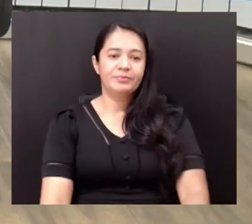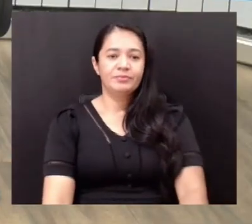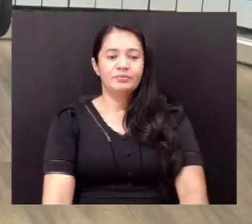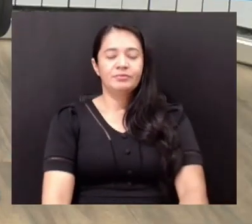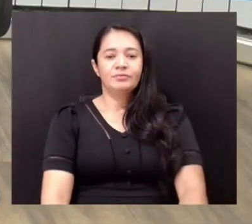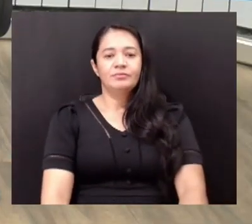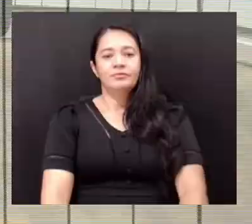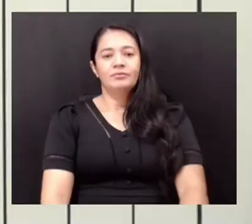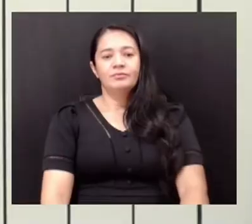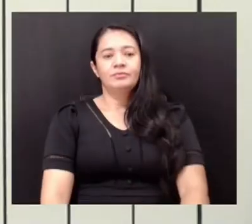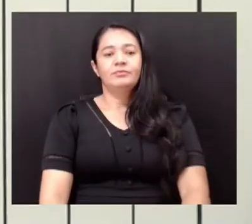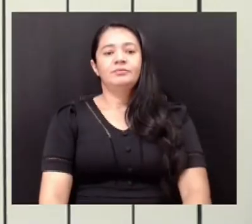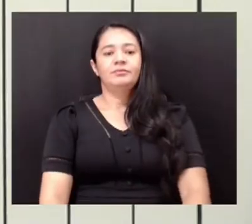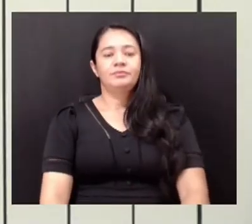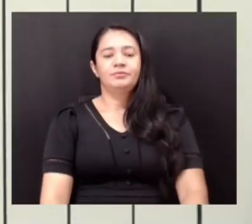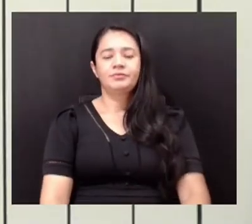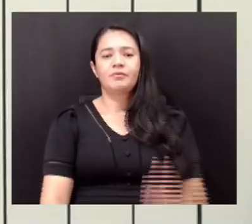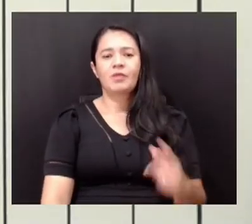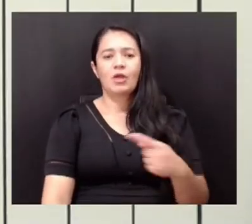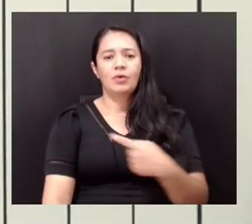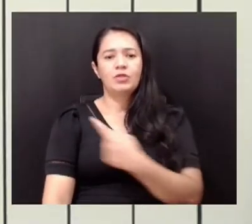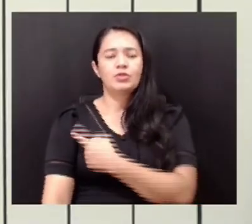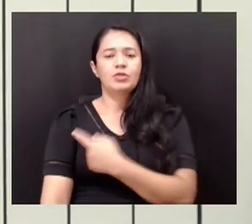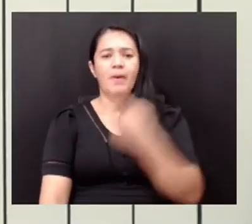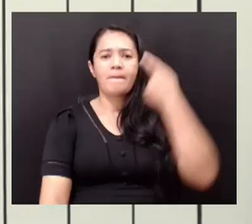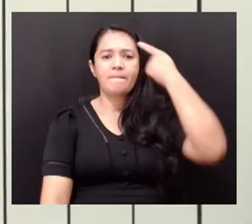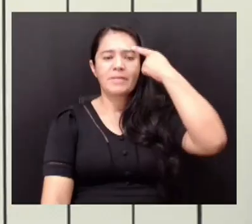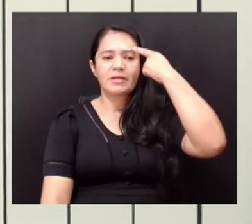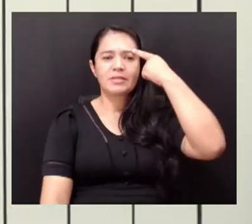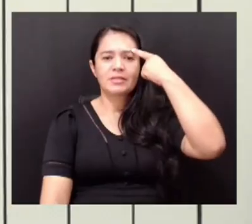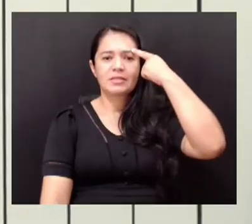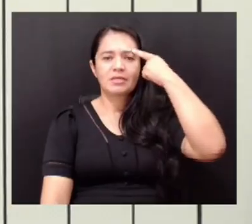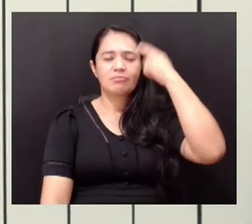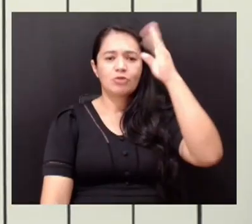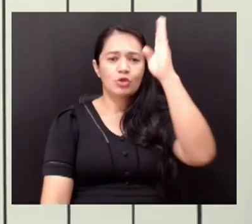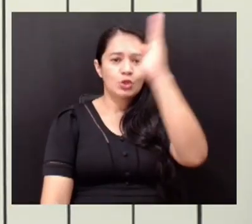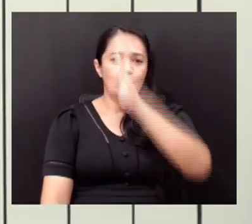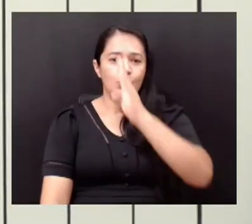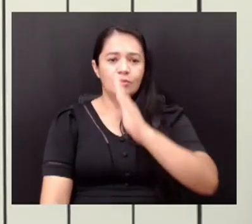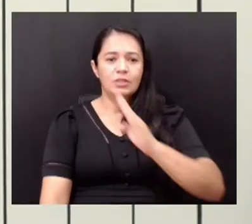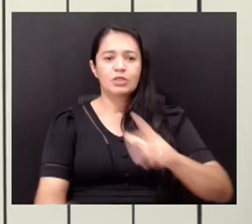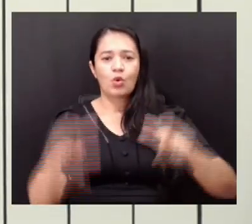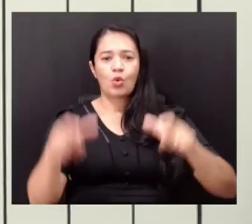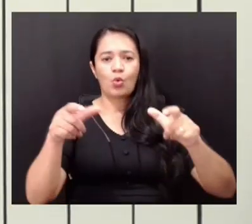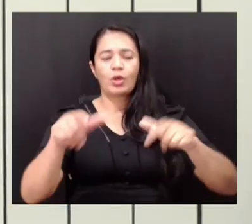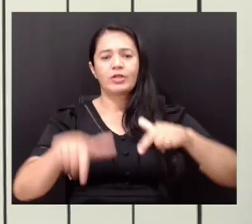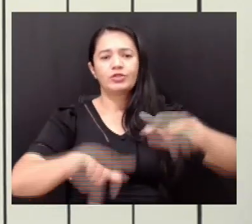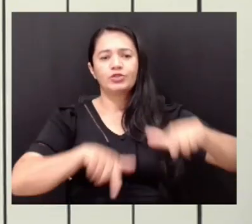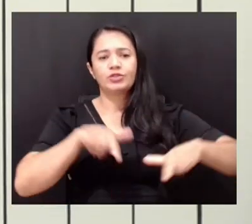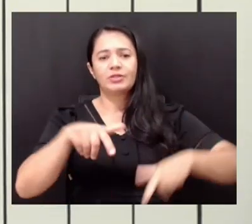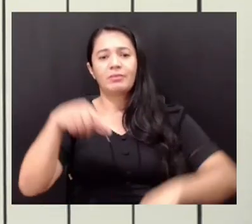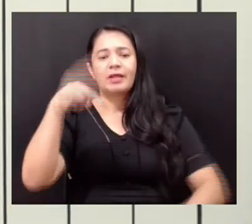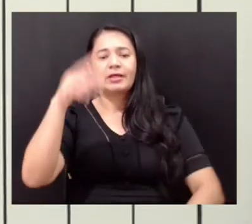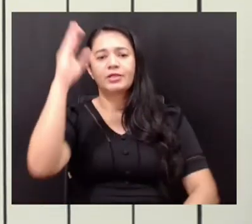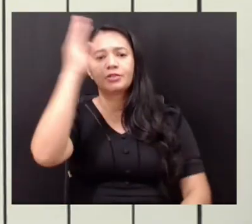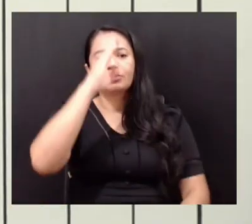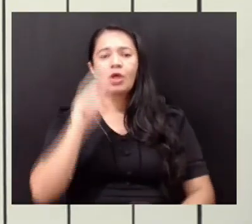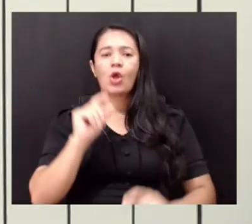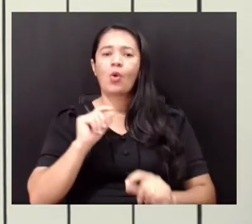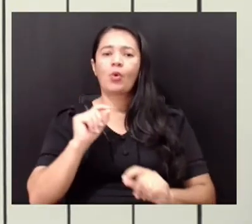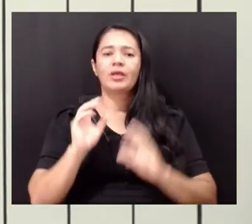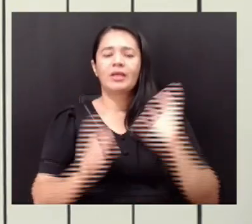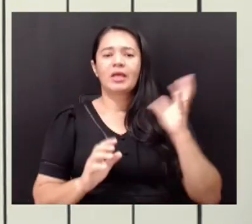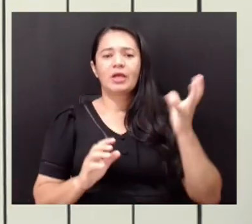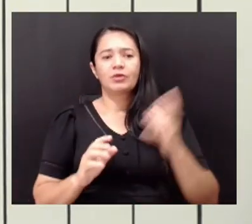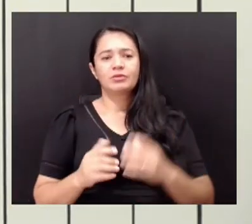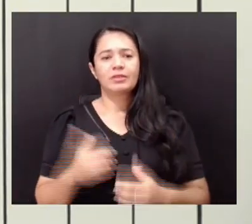gente pensa no Brasil, o ambiente de trabalho no Brasil, o que acontece ou o que tem acontecido nos últimos